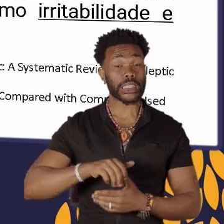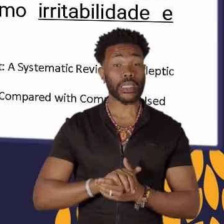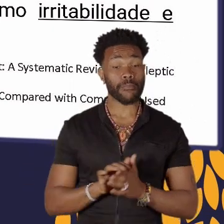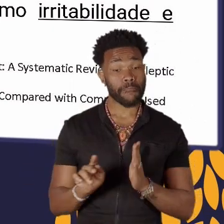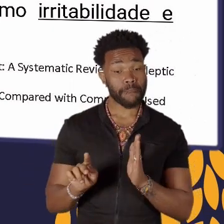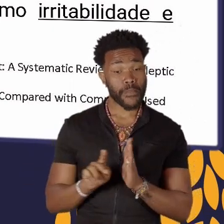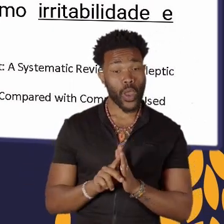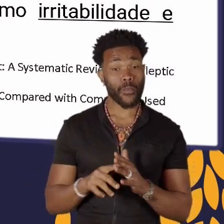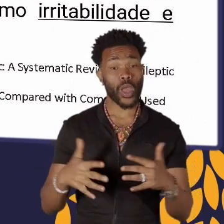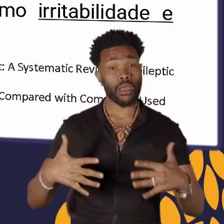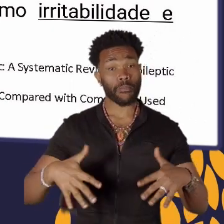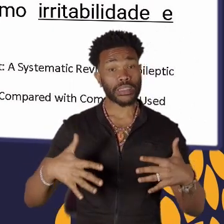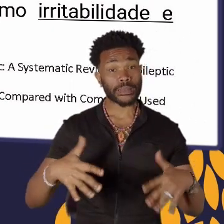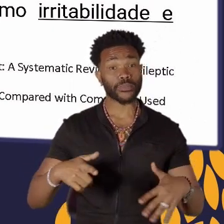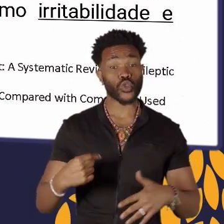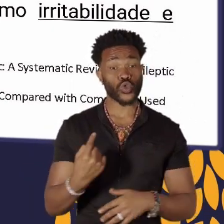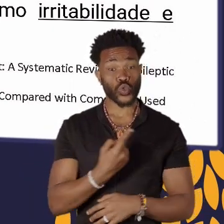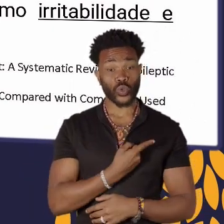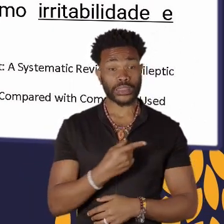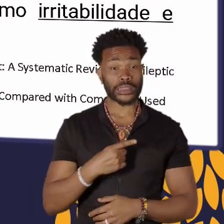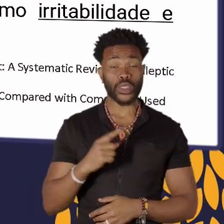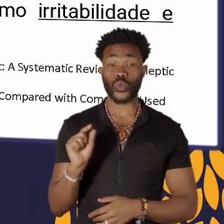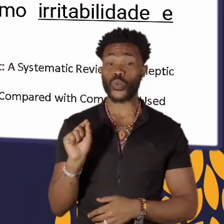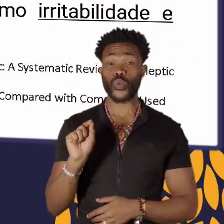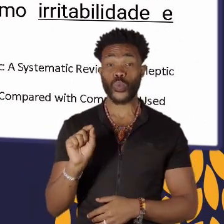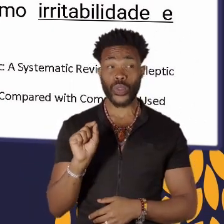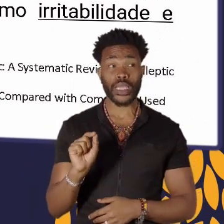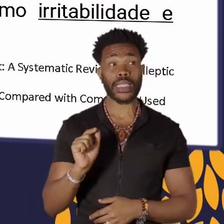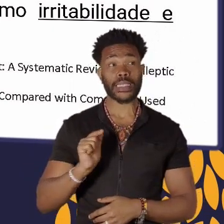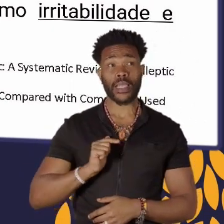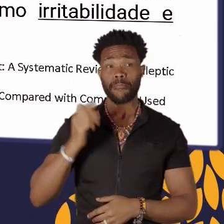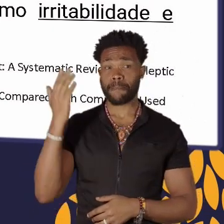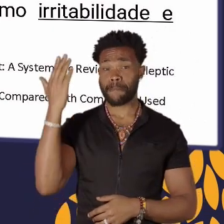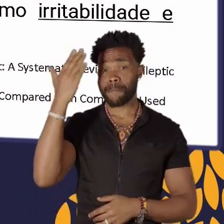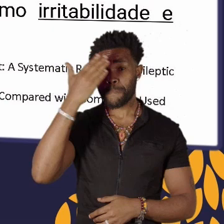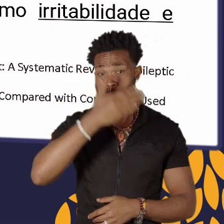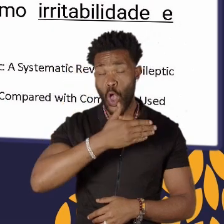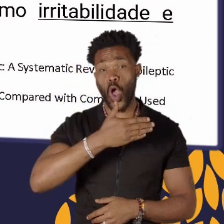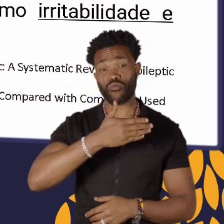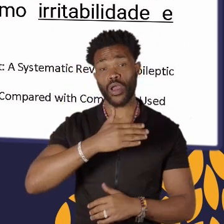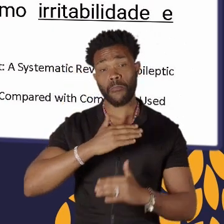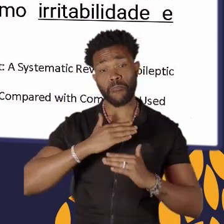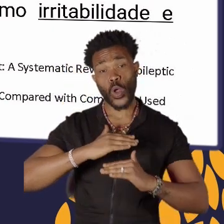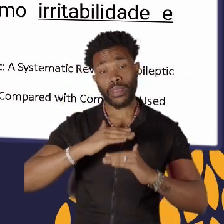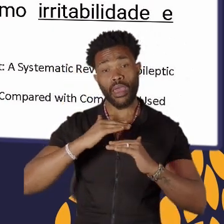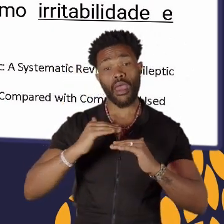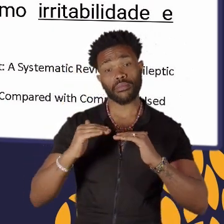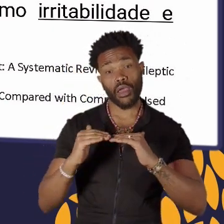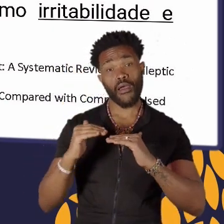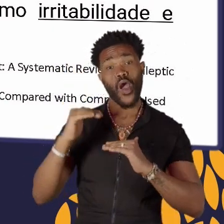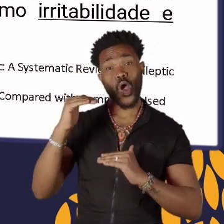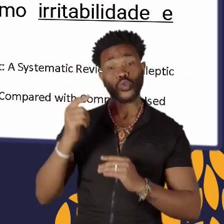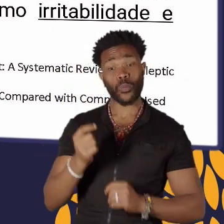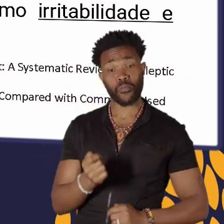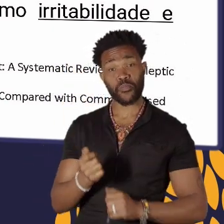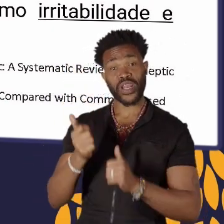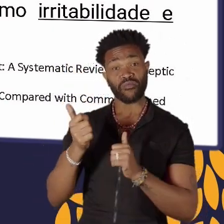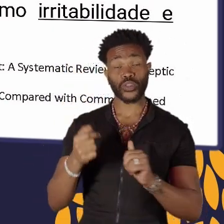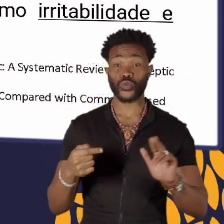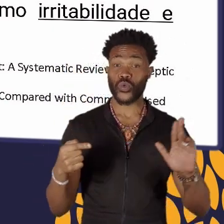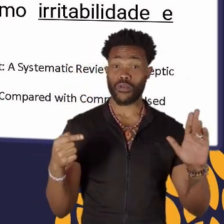de epilepsia, a gente tem um grau de evidência moderado e alto dos benefícios da